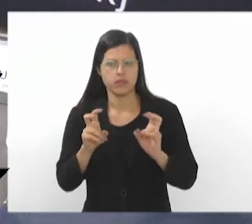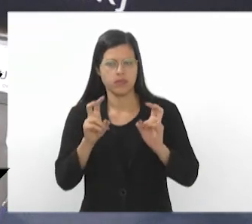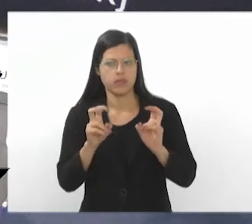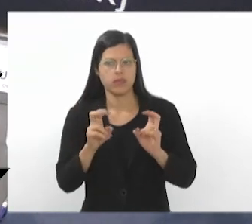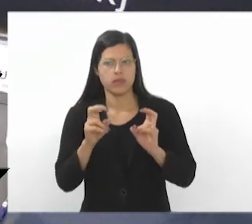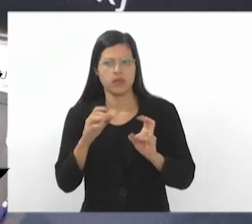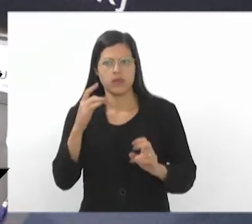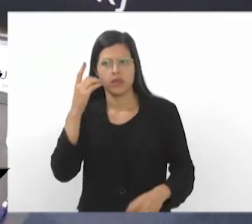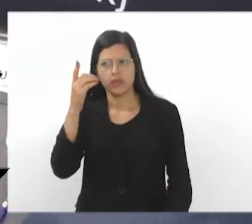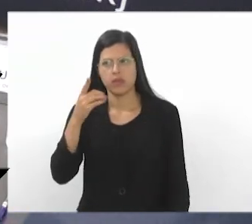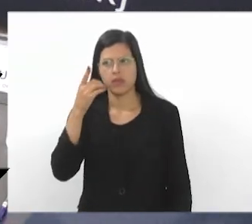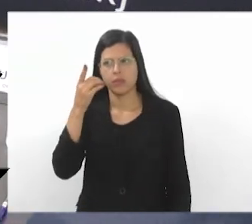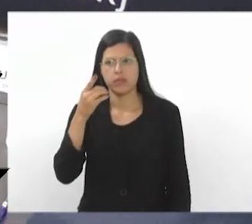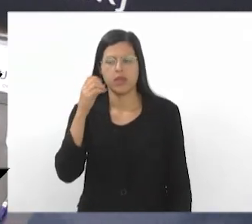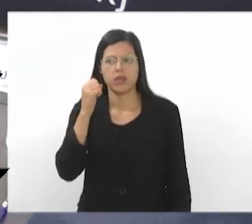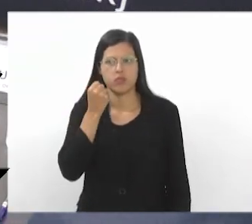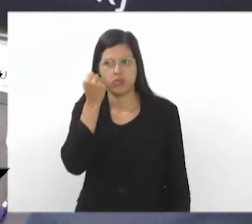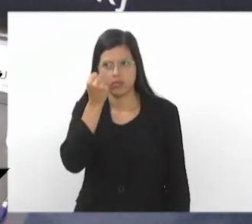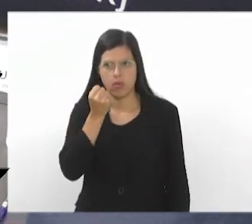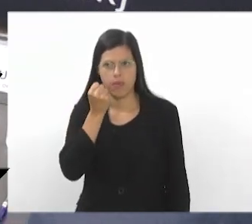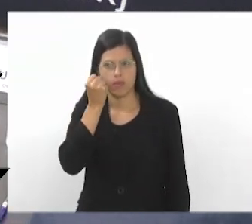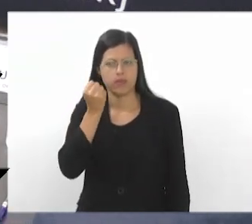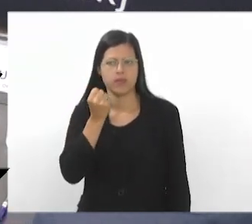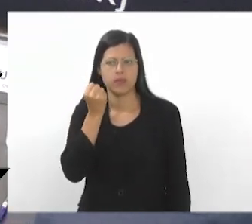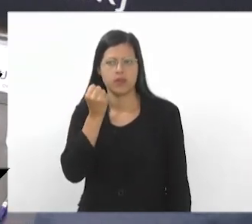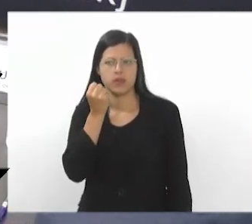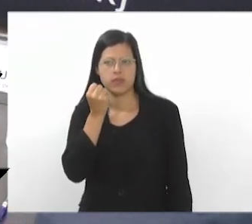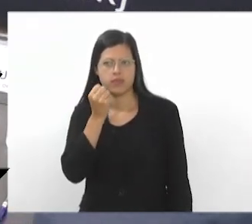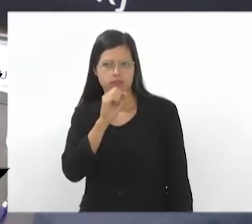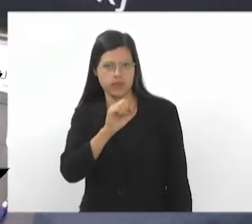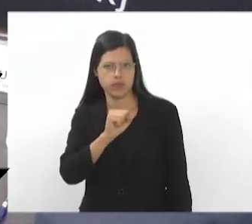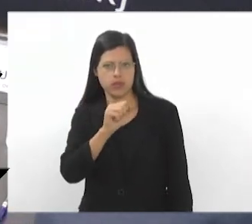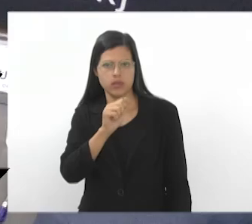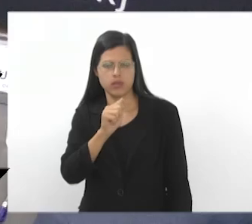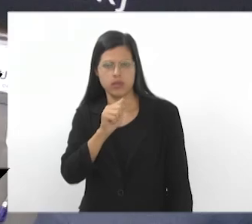o deputado Samuel Malafaia